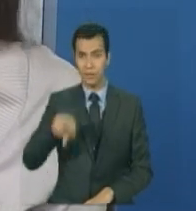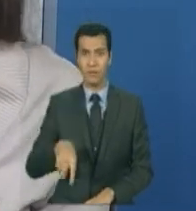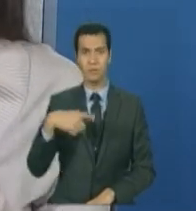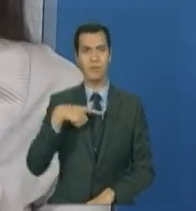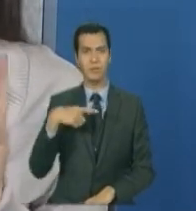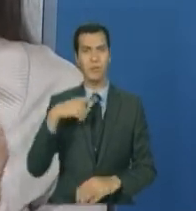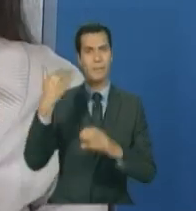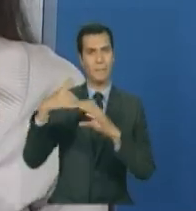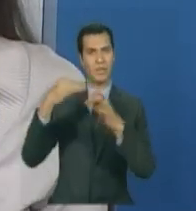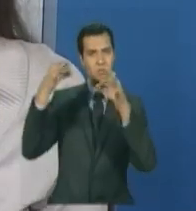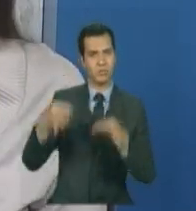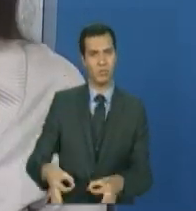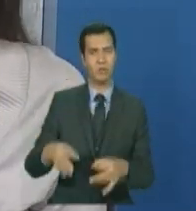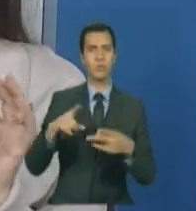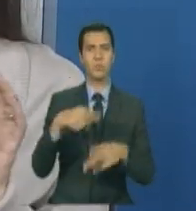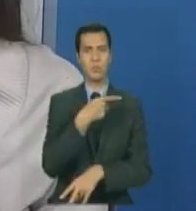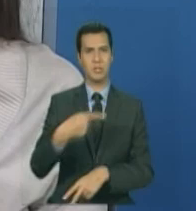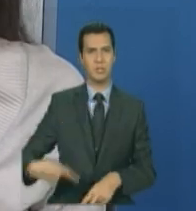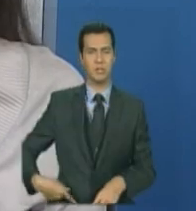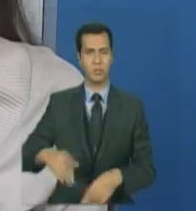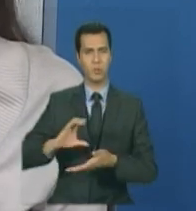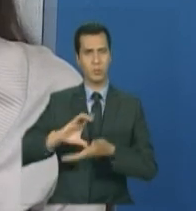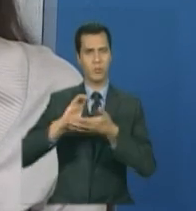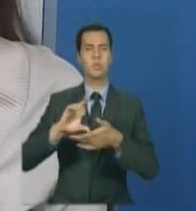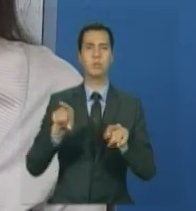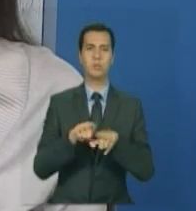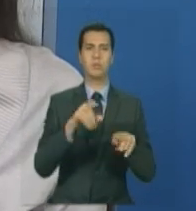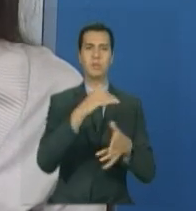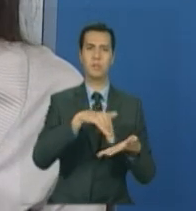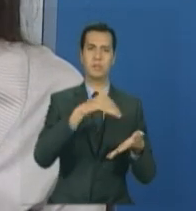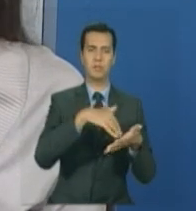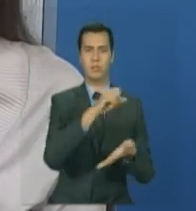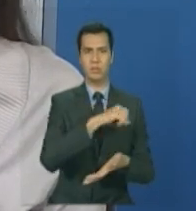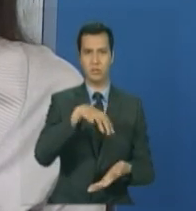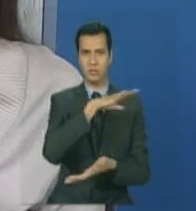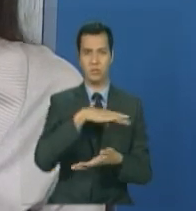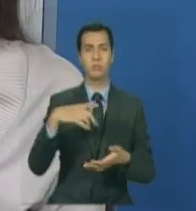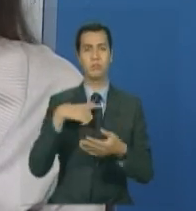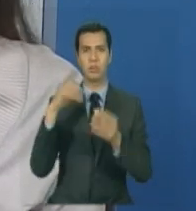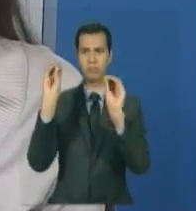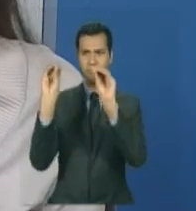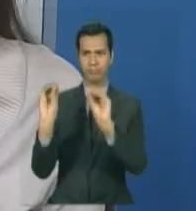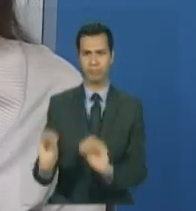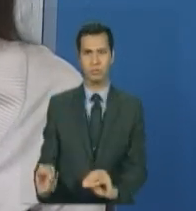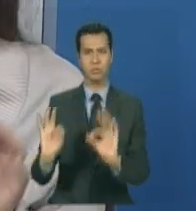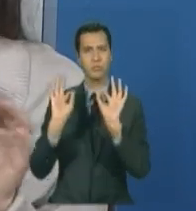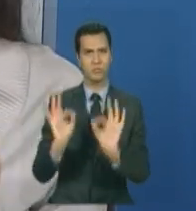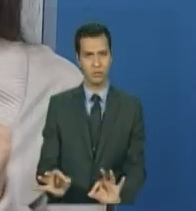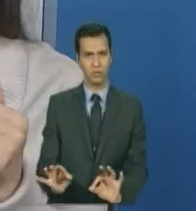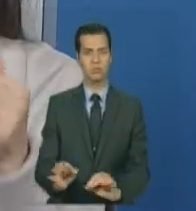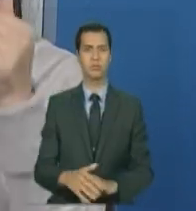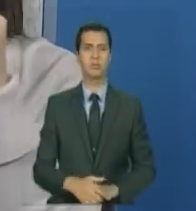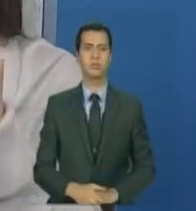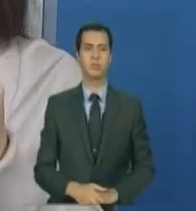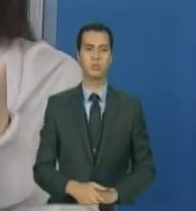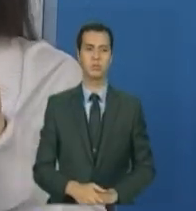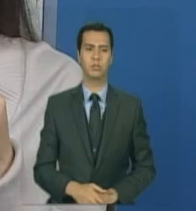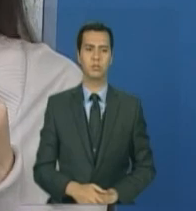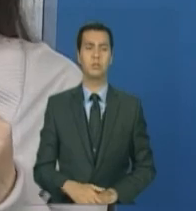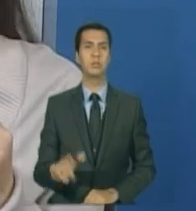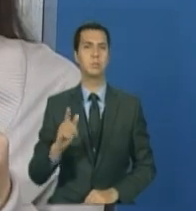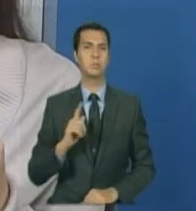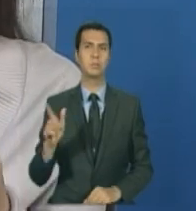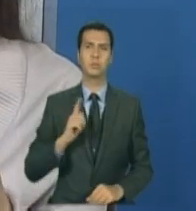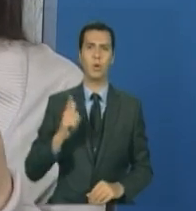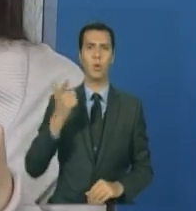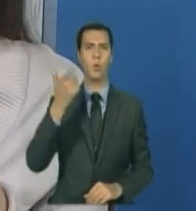atualizados, se o presidente do conselho e o secretário de assistência estão com mandatos vigentes, se não existe mais de uma